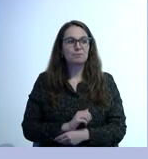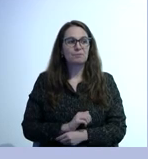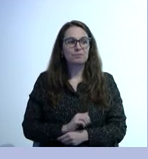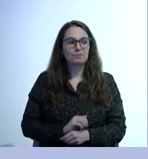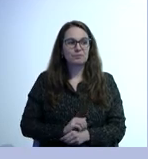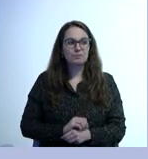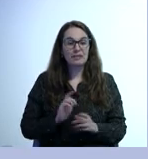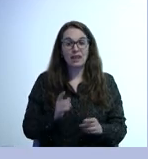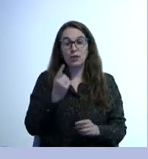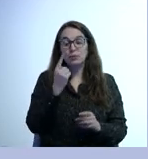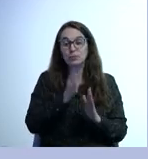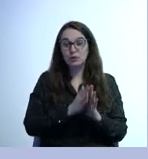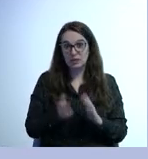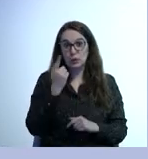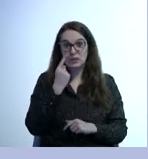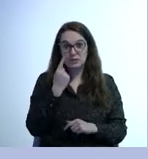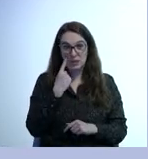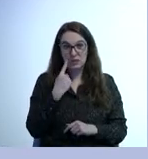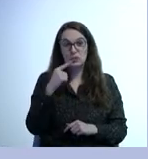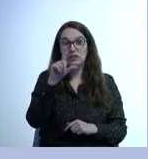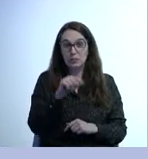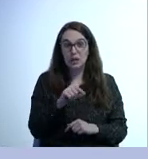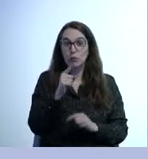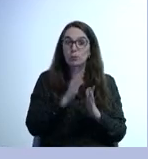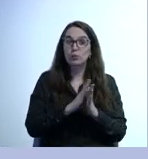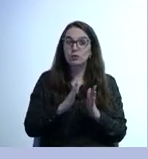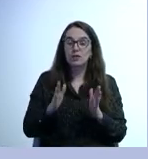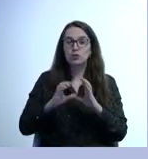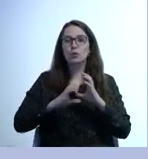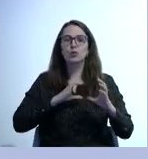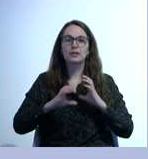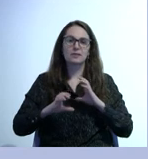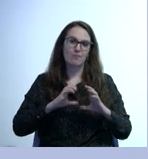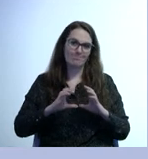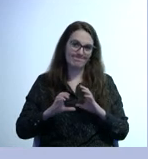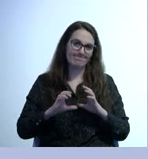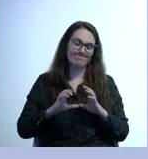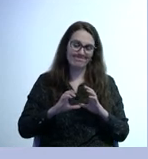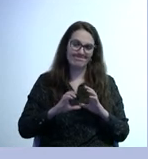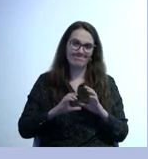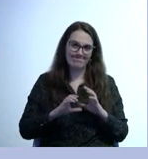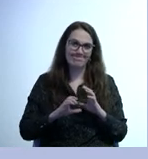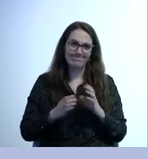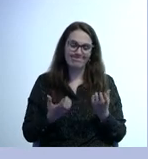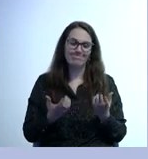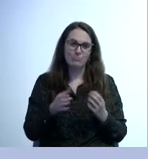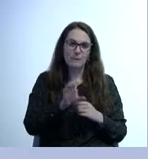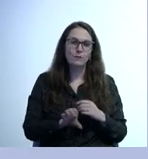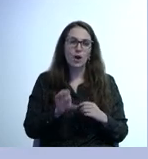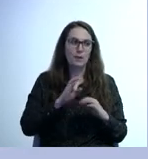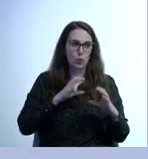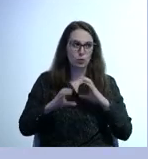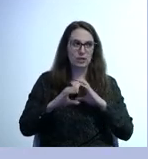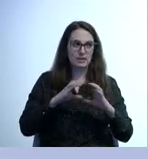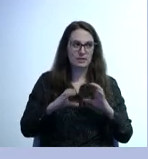Um processo de conhecimento e também um processo de comunicação. Um processo de comunicação que consegue,